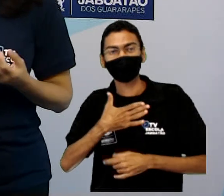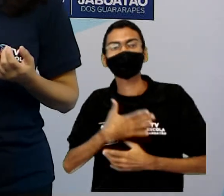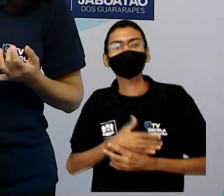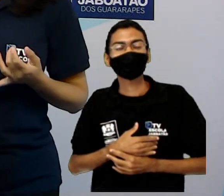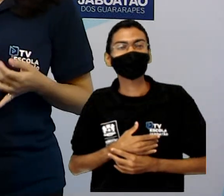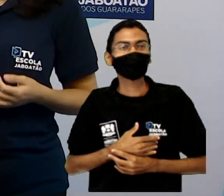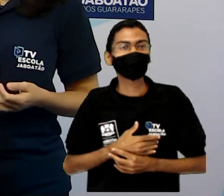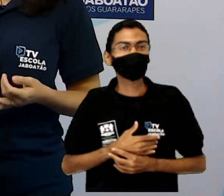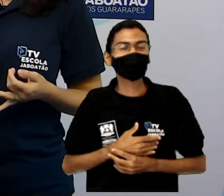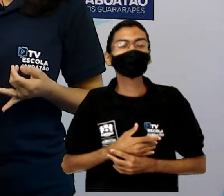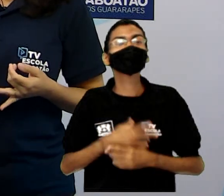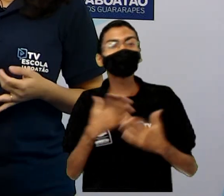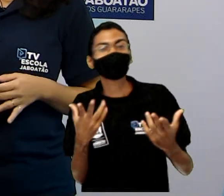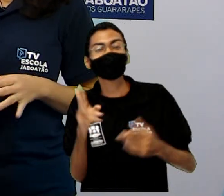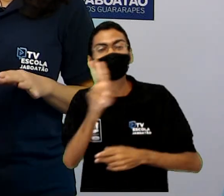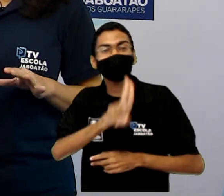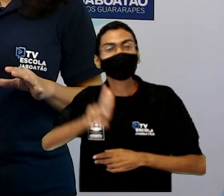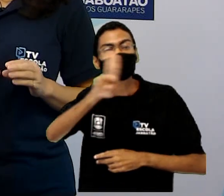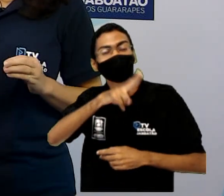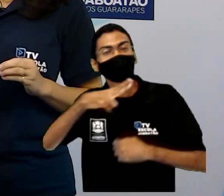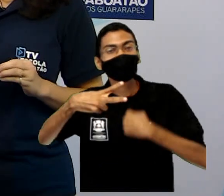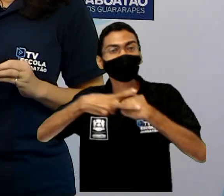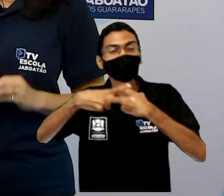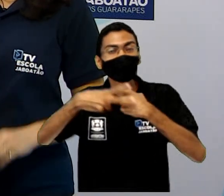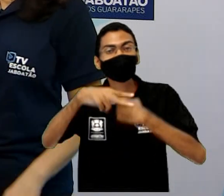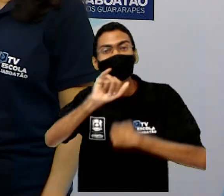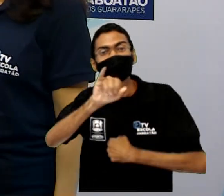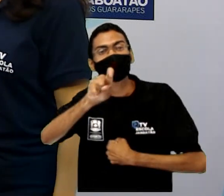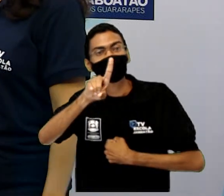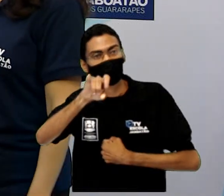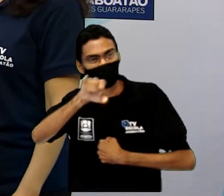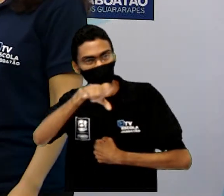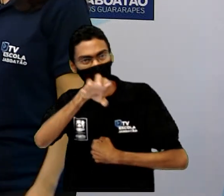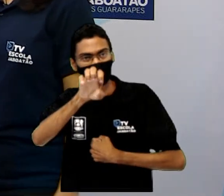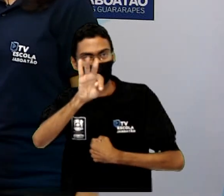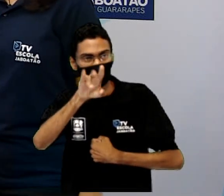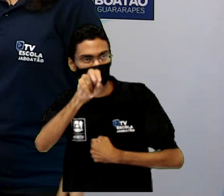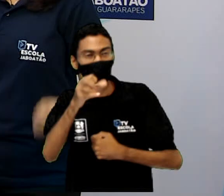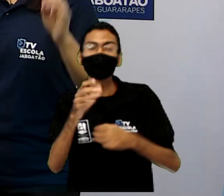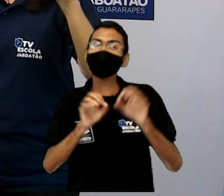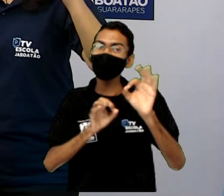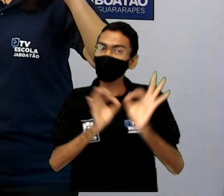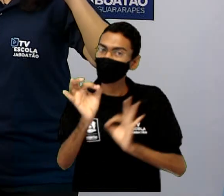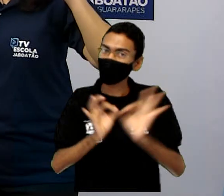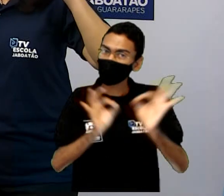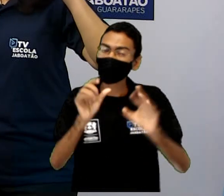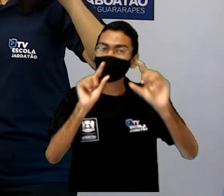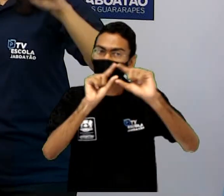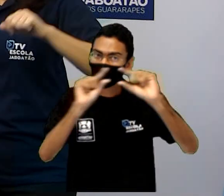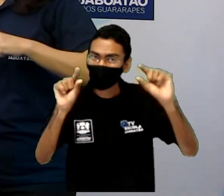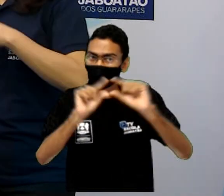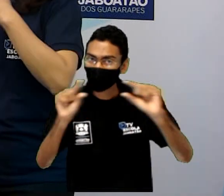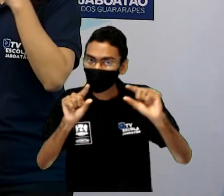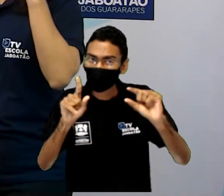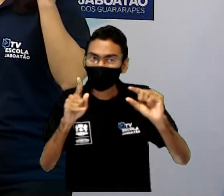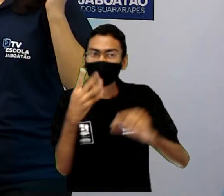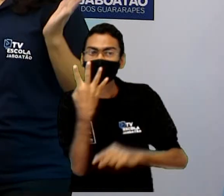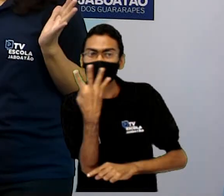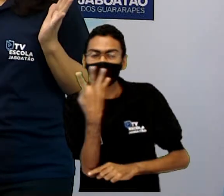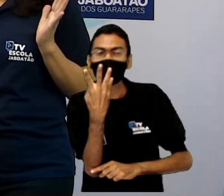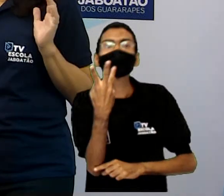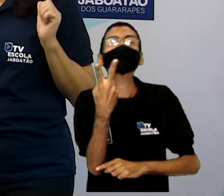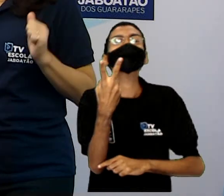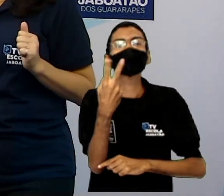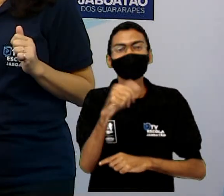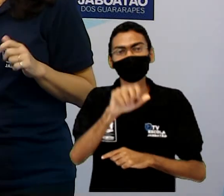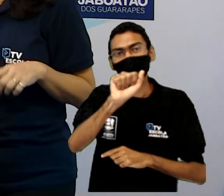de adjetivos, de verbos e vão formular as frases. Aqui só tem 4 adjetivos, mas a gente conhece